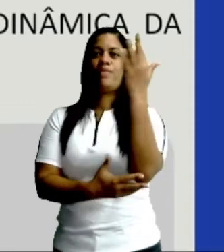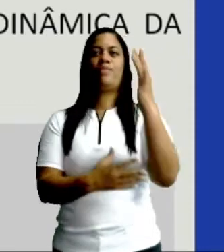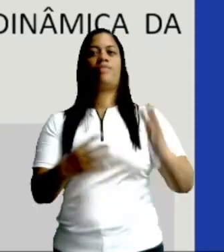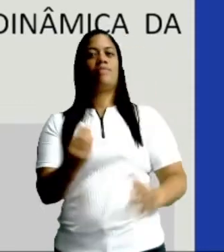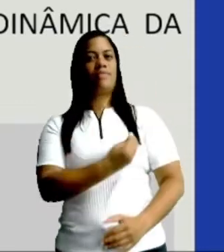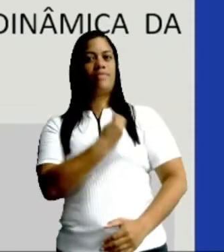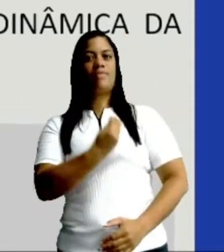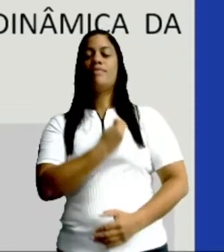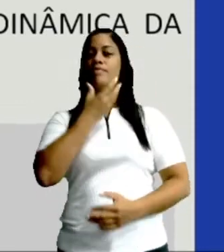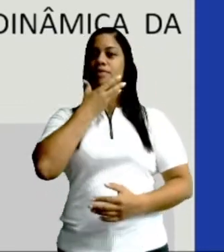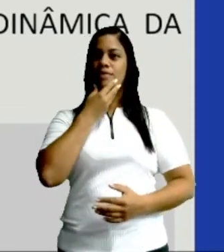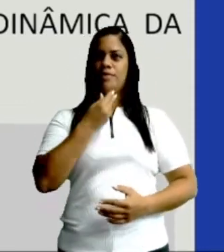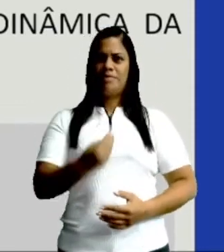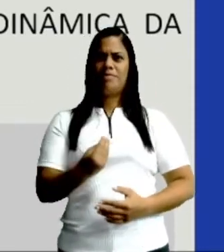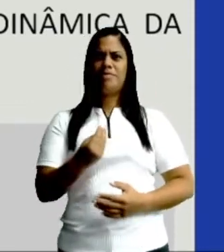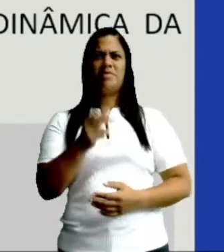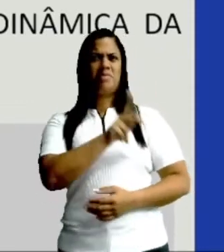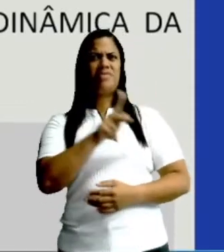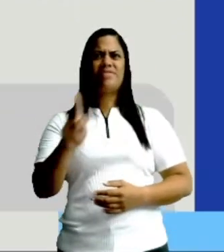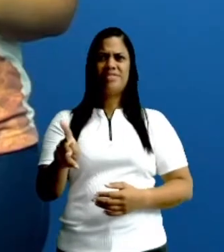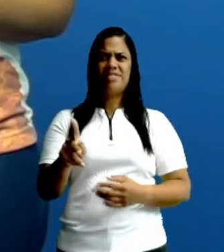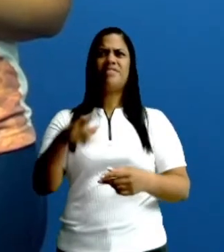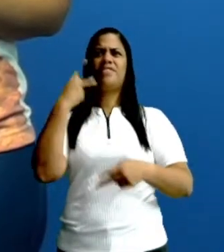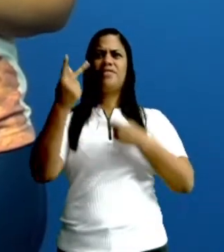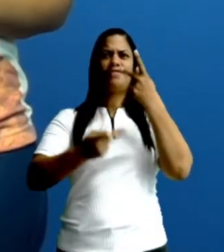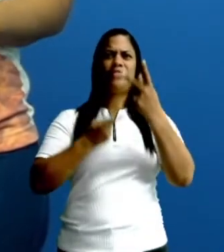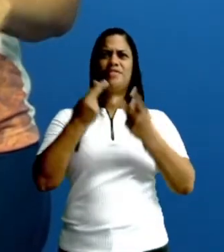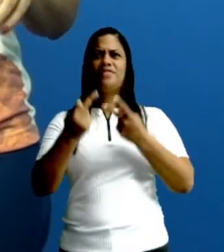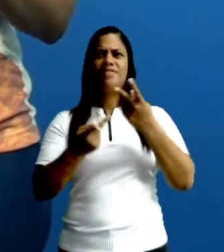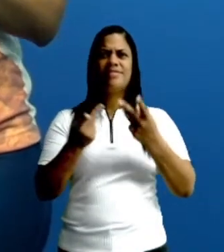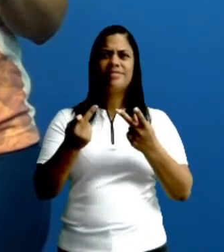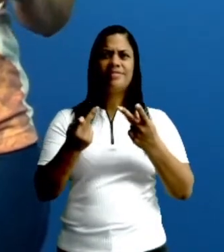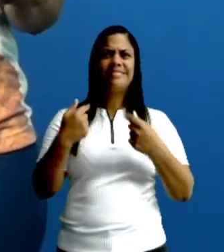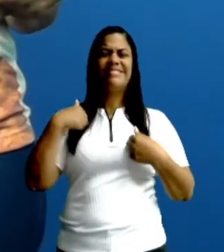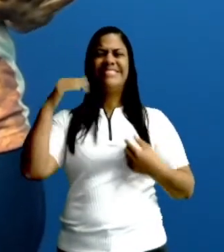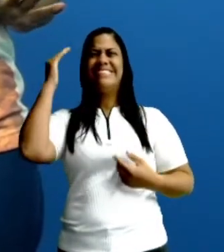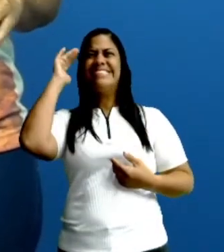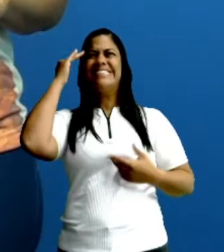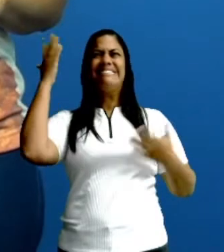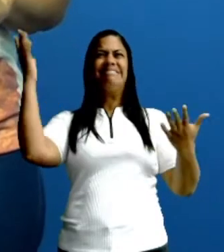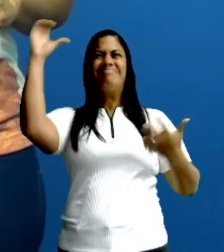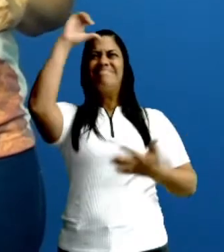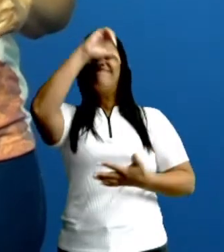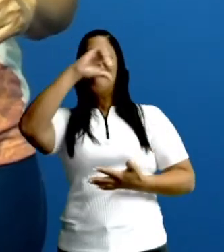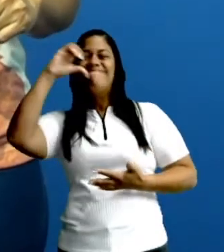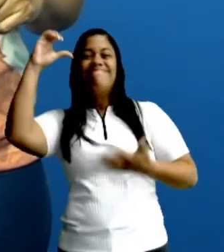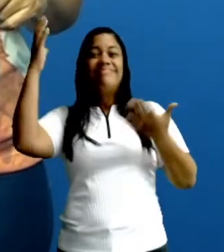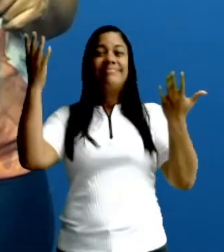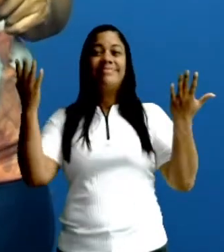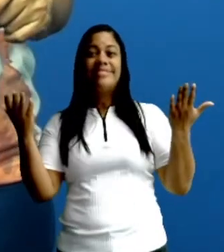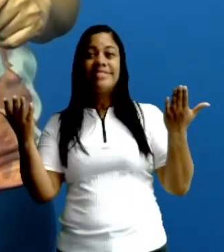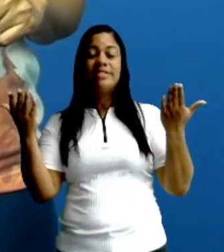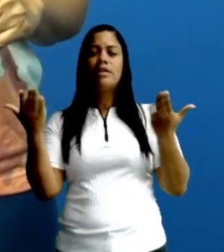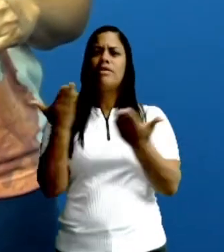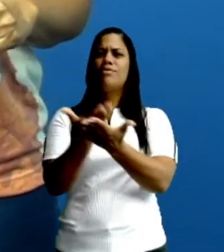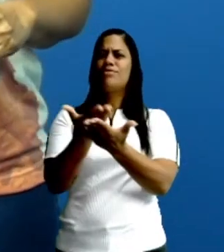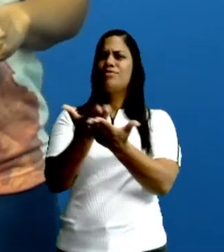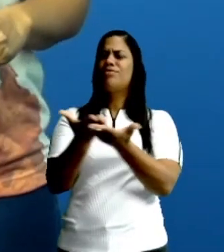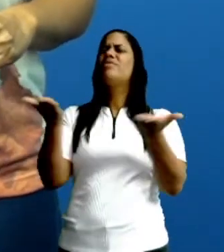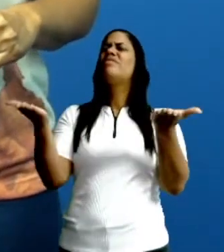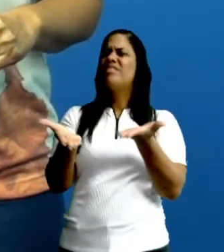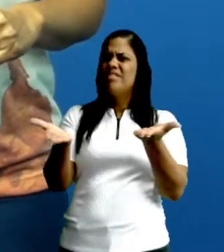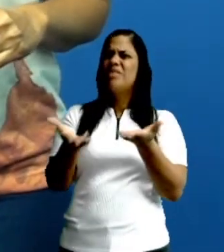humana. Eita, professora, a senhora falou e eu não entendi foi nada que a senhora falou. O que é que a gente vai estudar